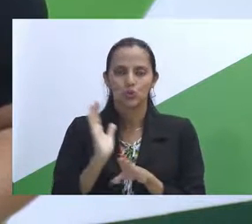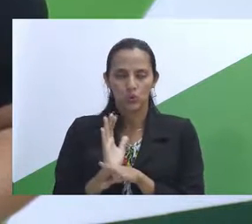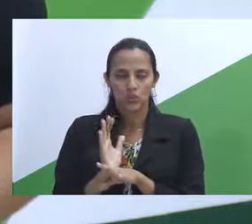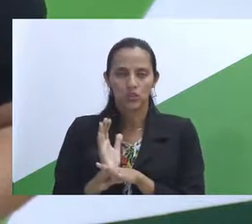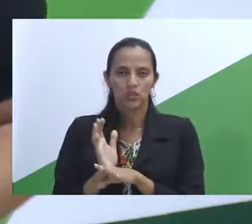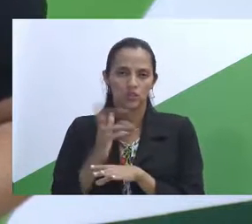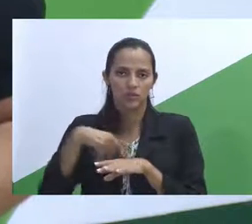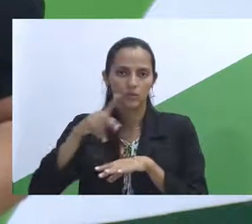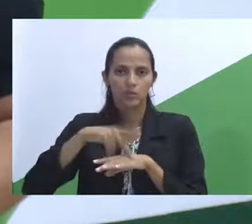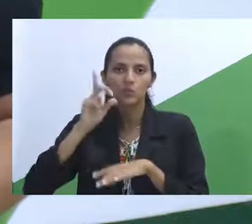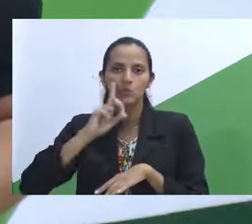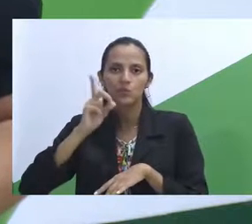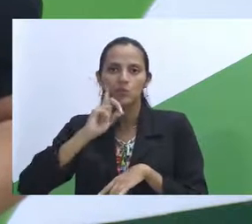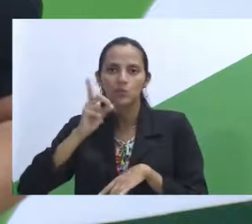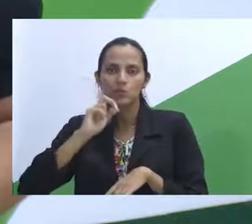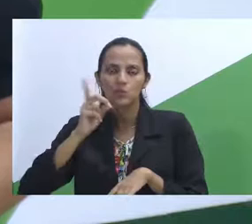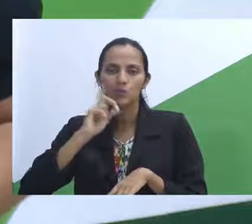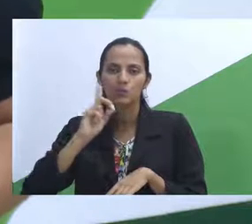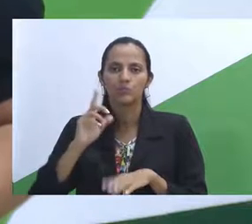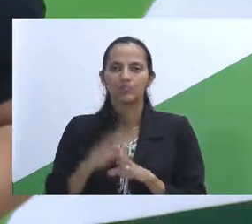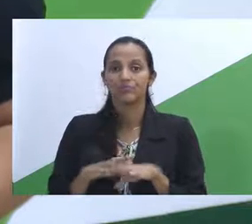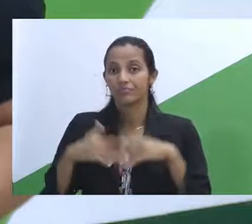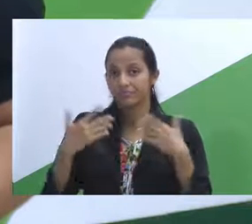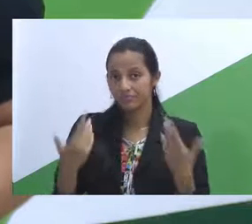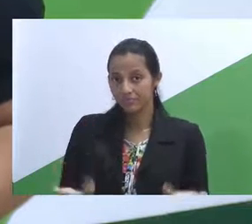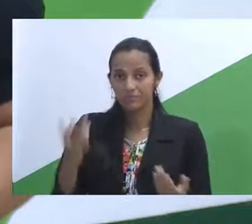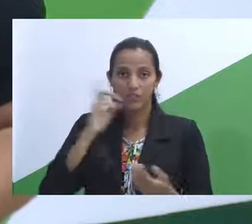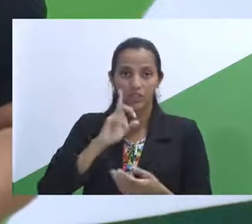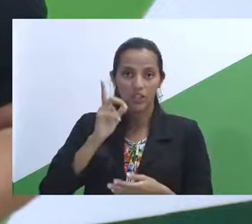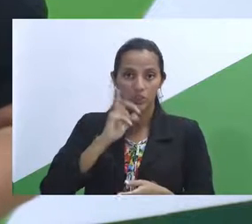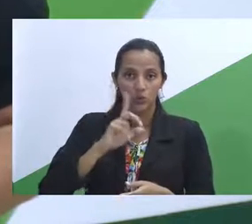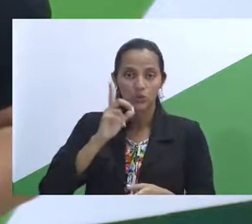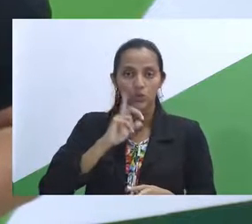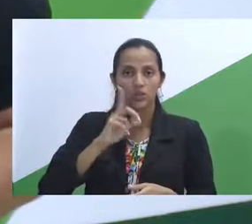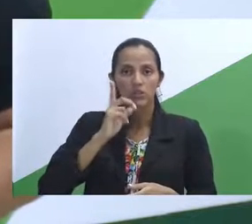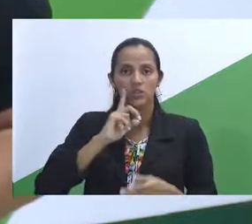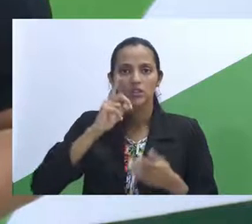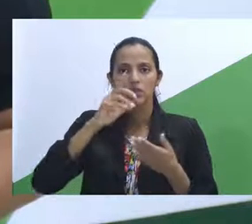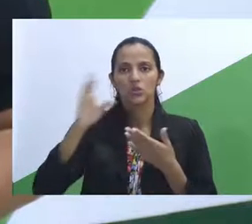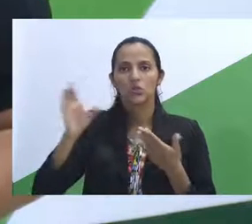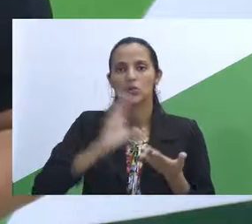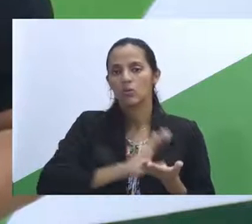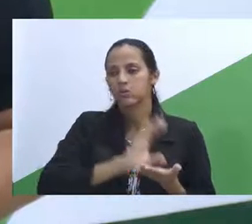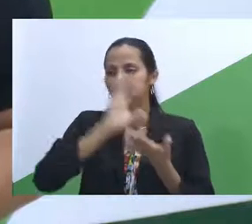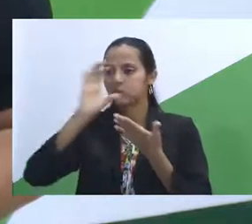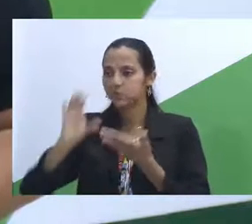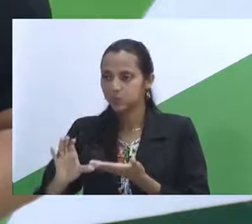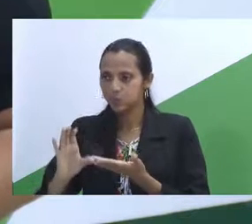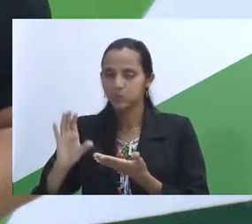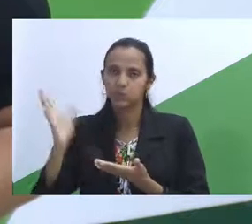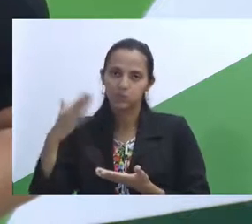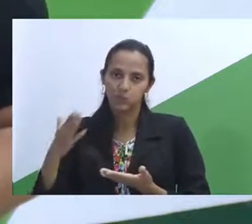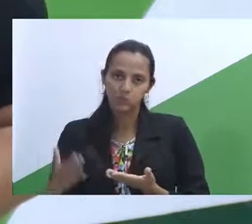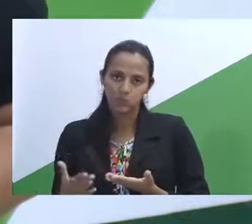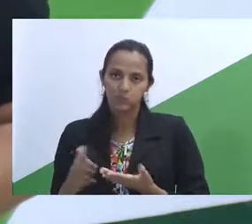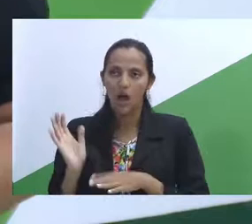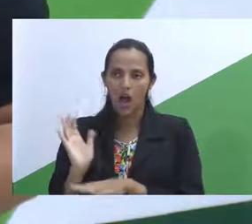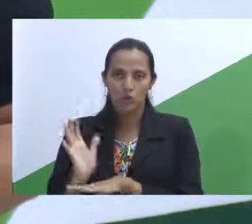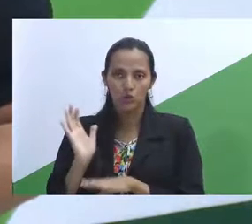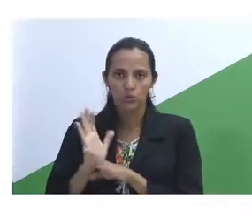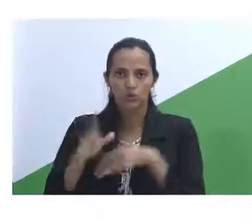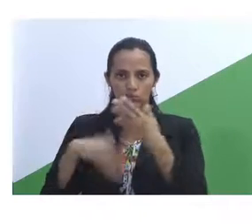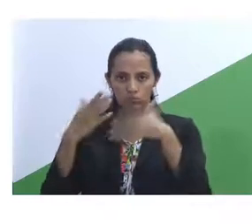matéria-prima, aí, os Estados Unidos vão injetar, então, dinheiro para a construção, então, dessa Companhia Siderúrgica Nacional. Tranquilo?